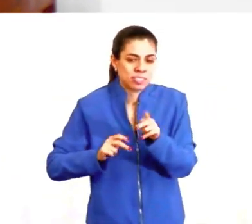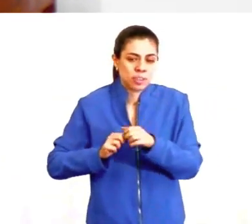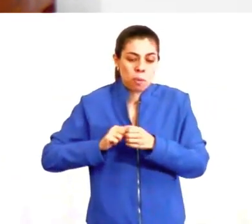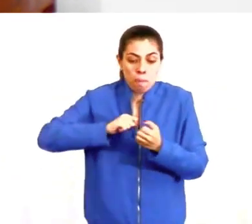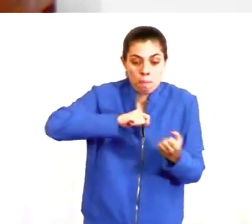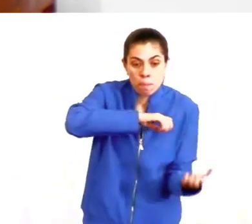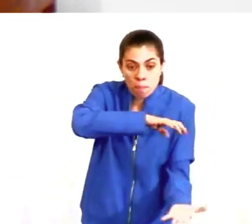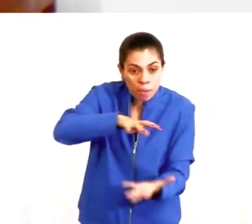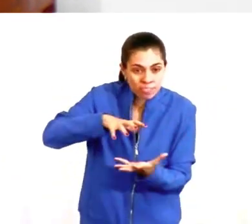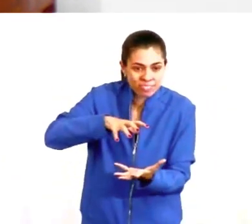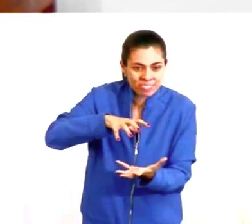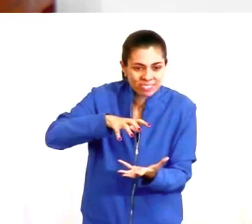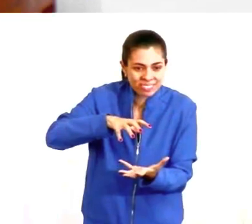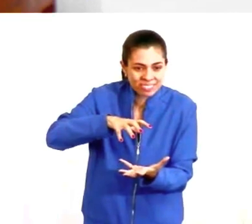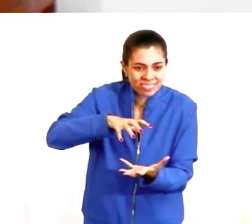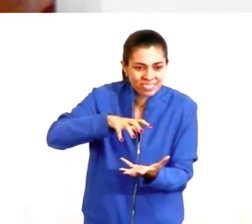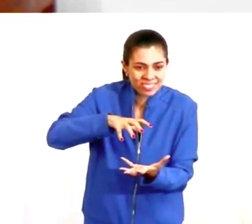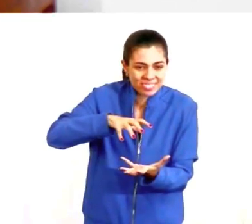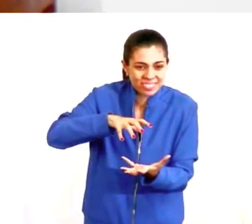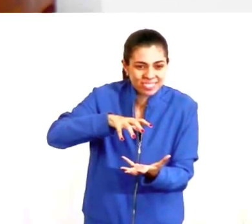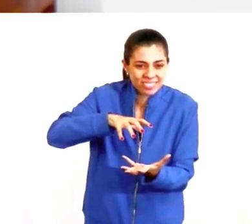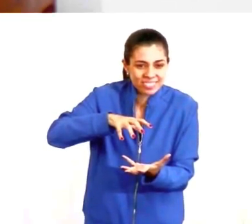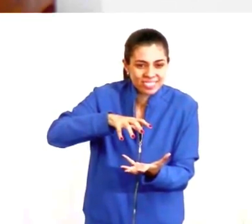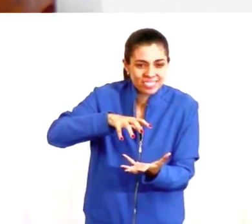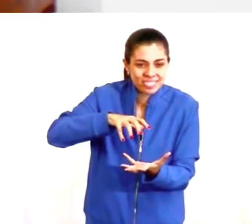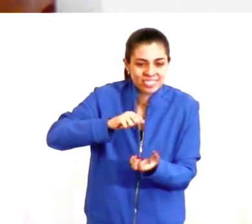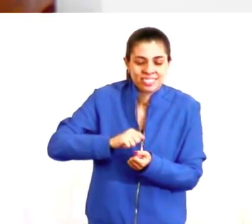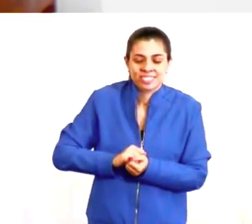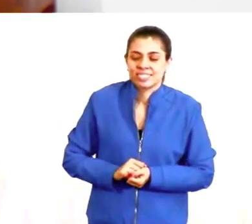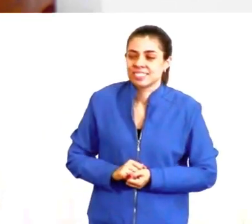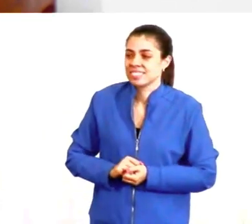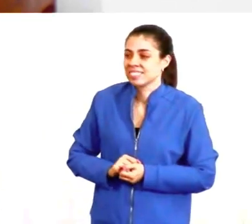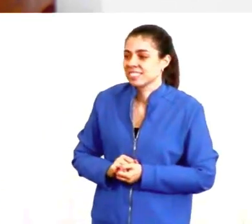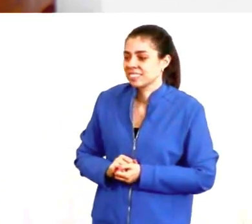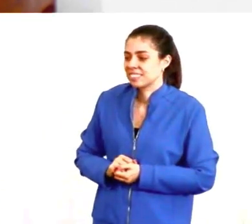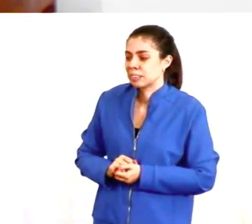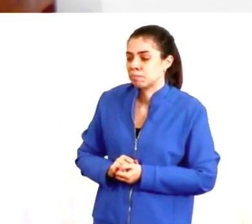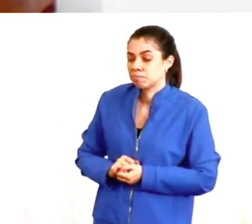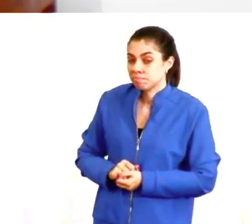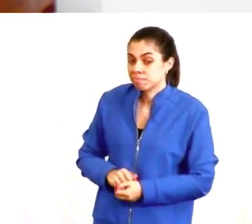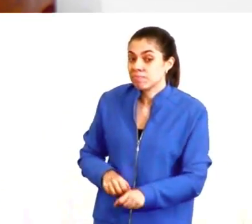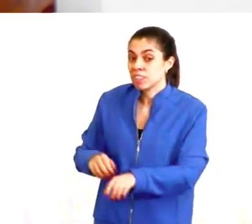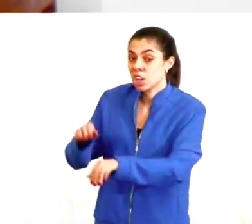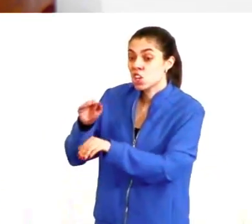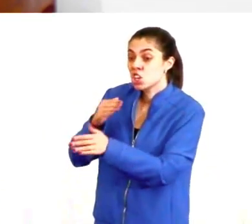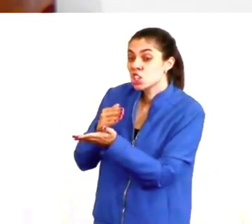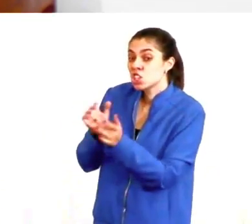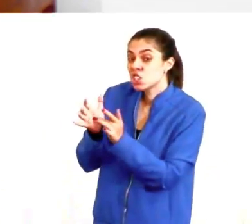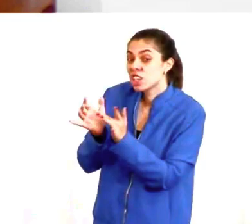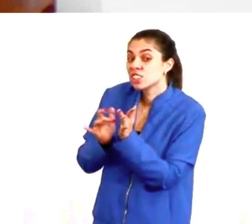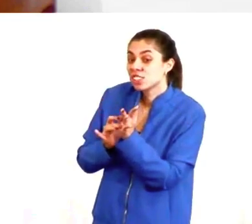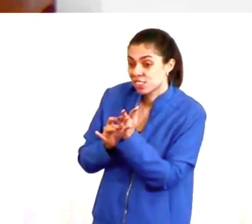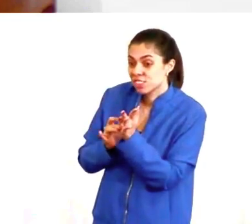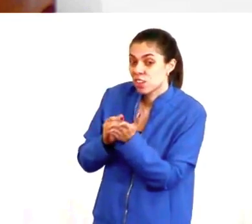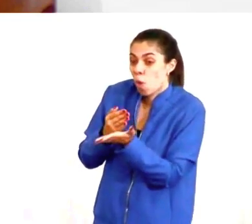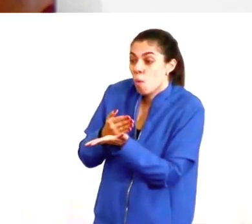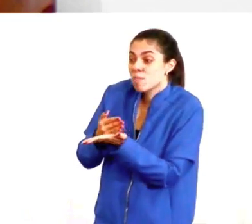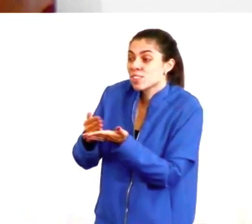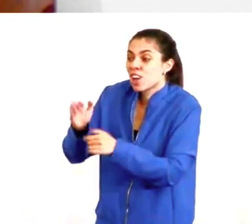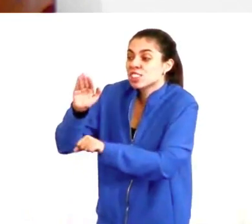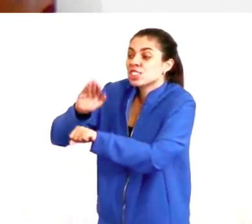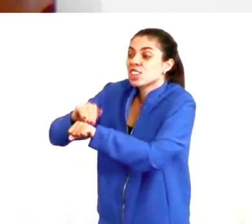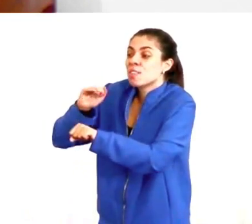mundo. Digam aos meus discípulos: para o mundo, lá